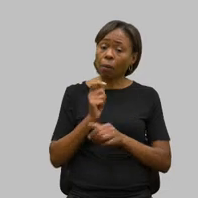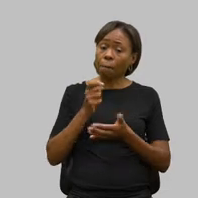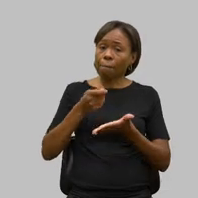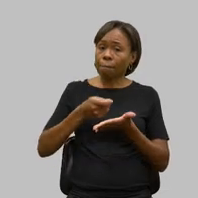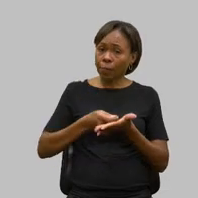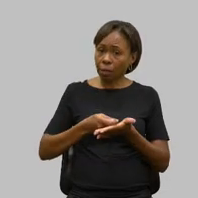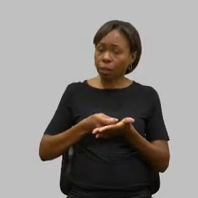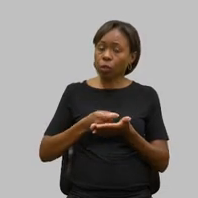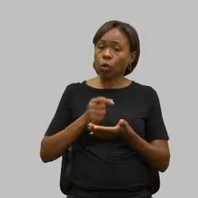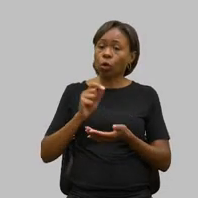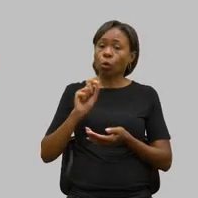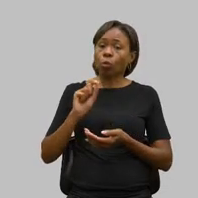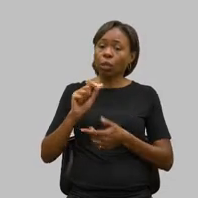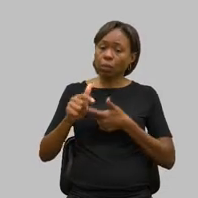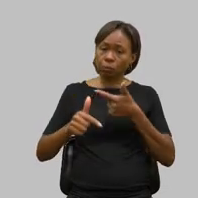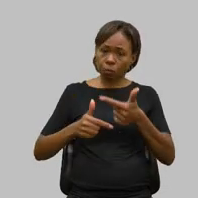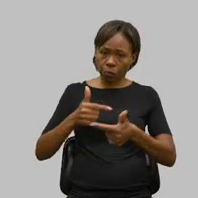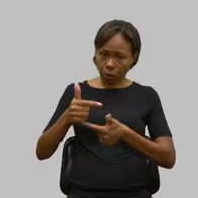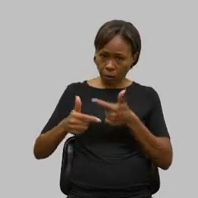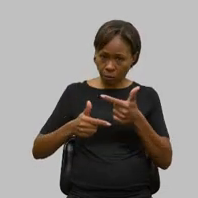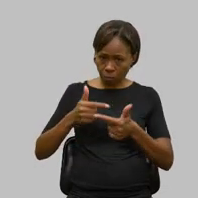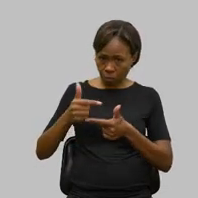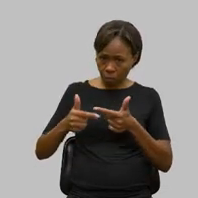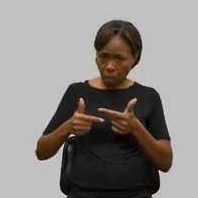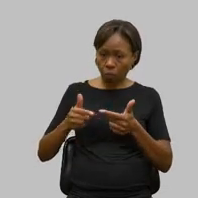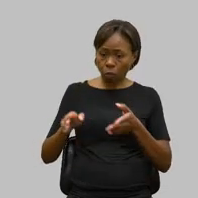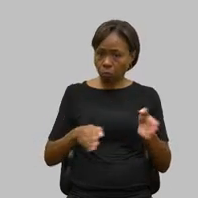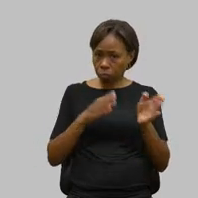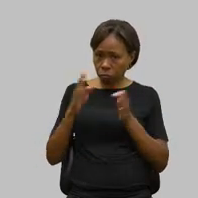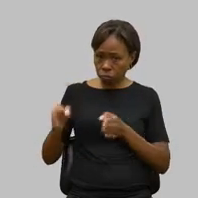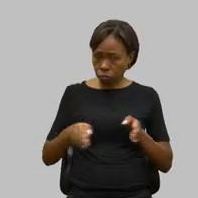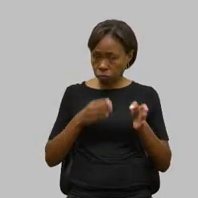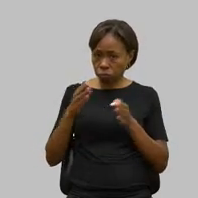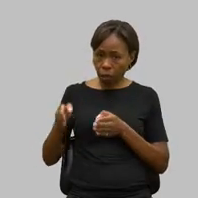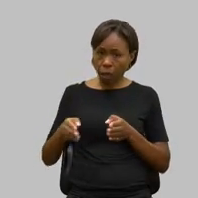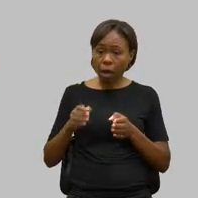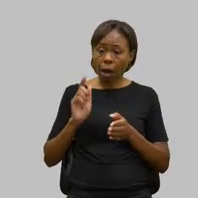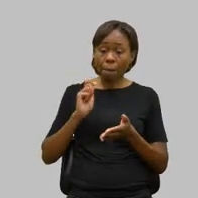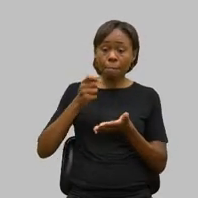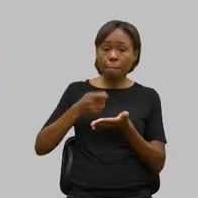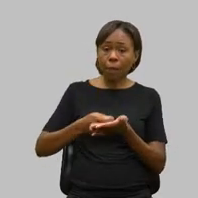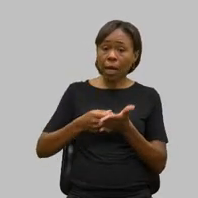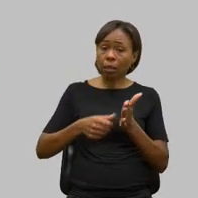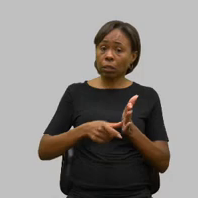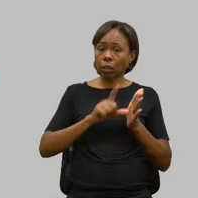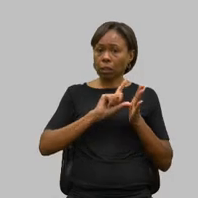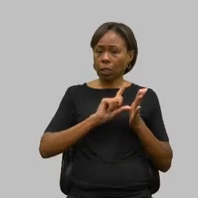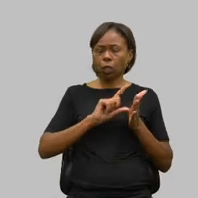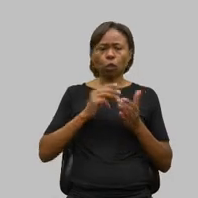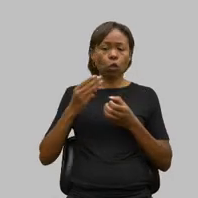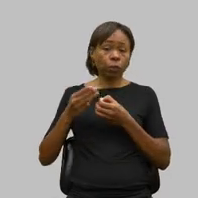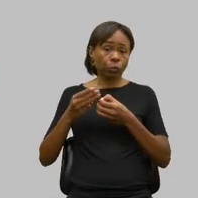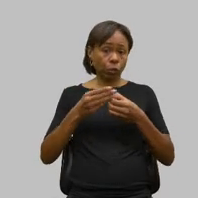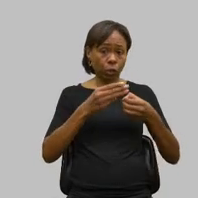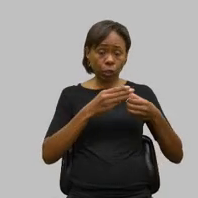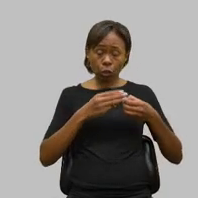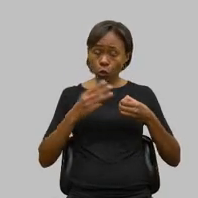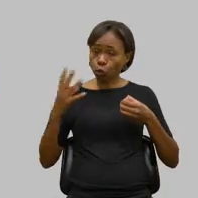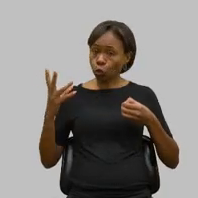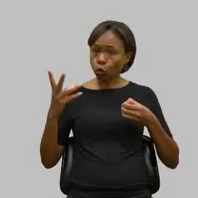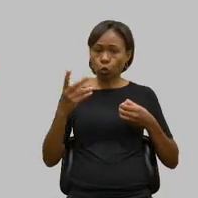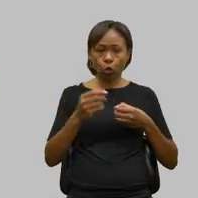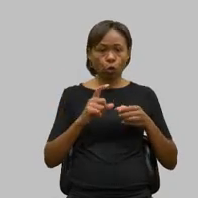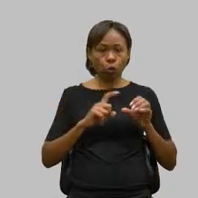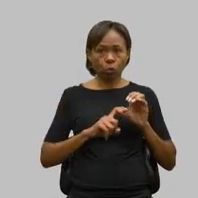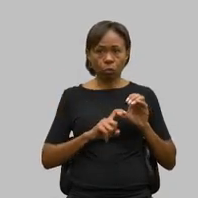produção, que aí isso gera maior previsibilidade, com pagamento adiantado, lembrando que os municípios todos se tornaram plenos. Vou deixar